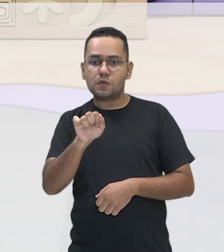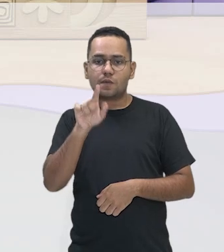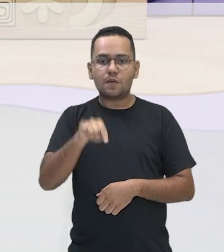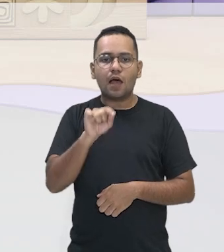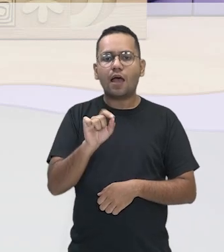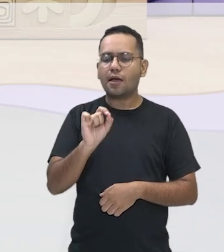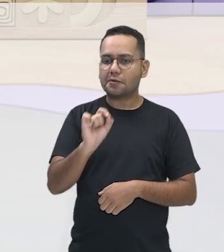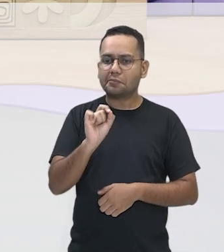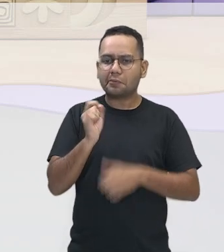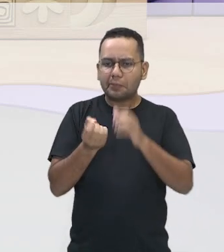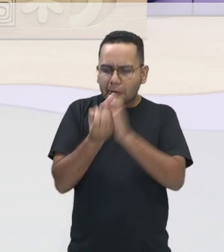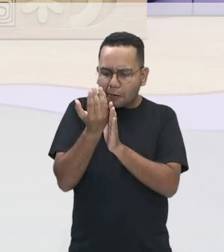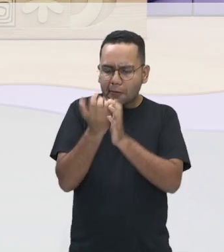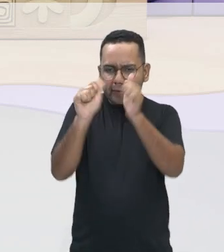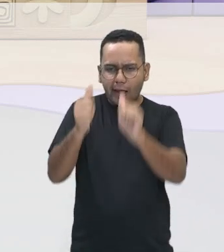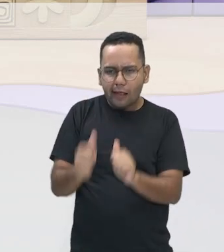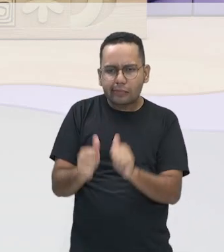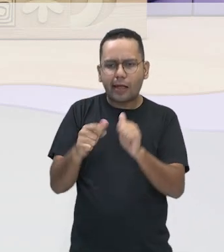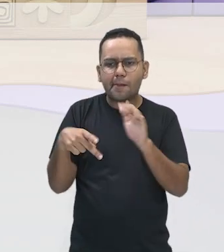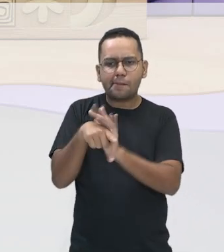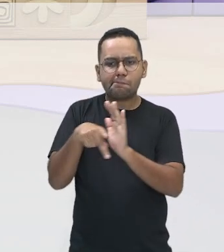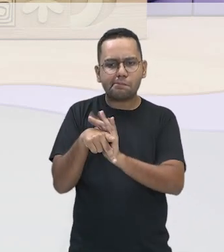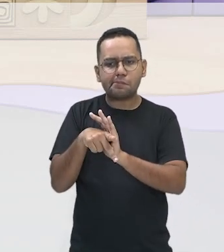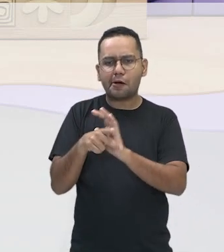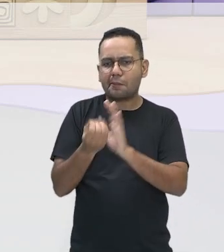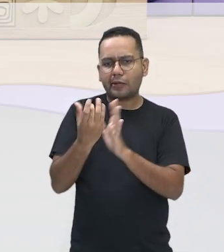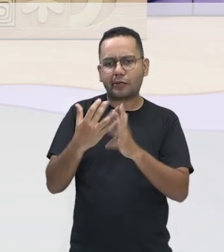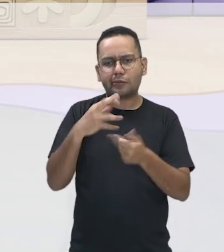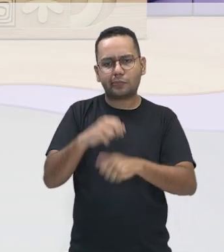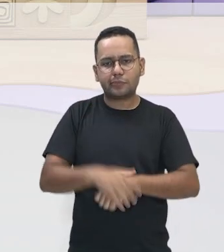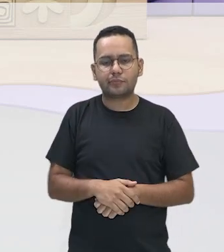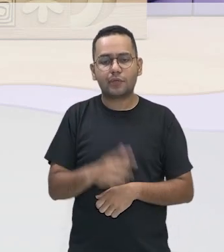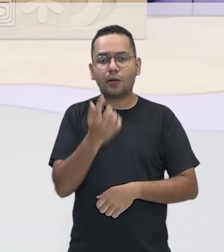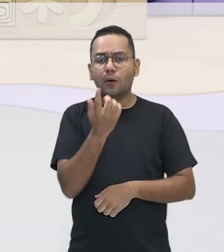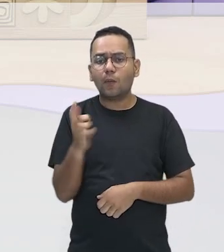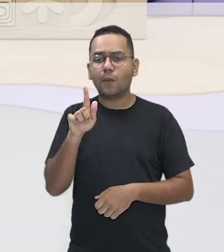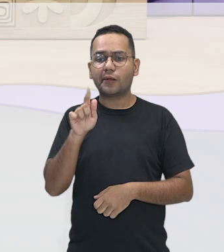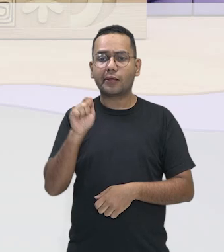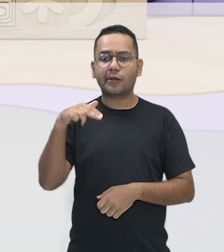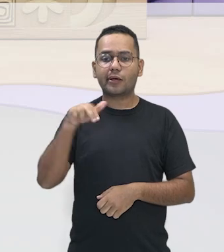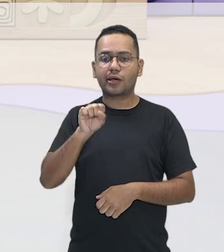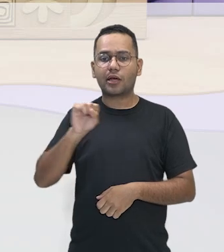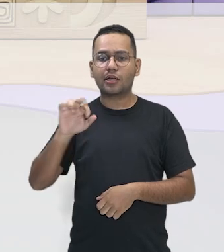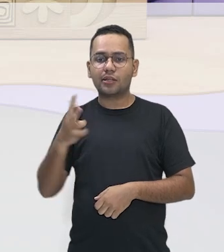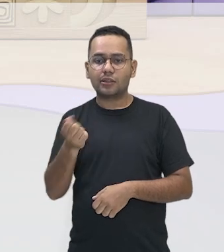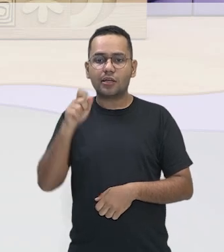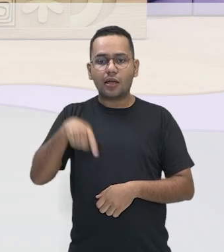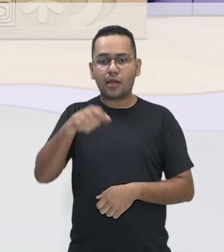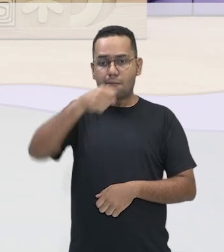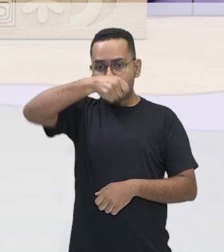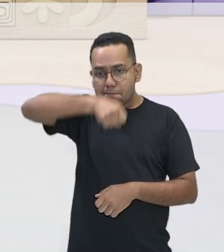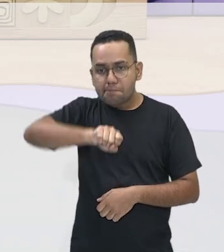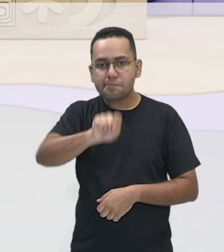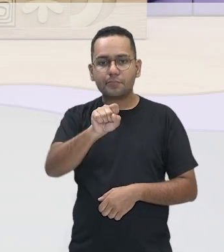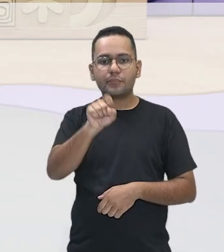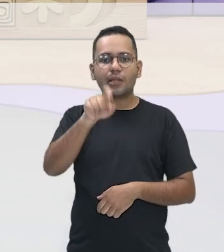criação. E Ganesha, o deus elefante, deus da sabedoria e da superação dos obstáculos.